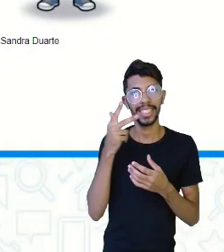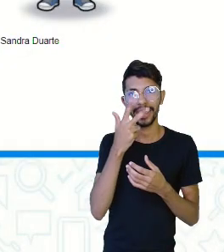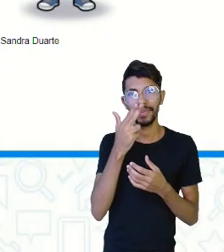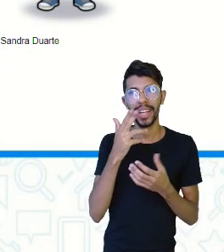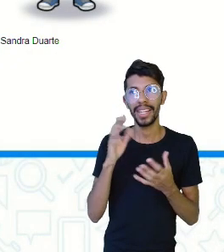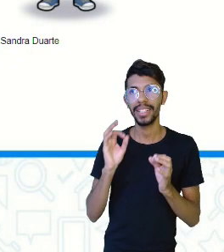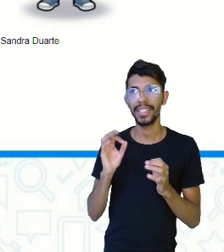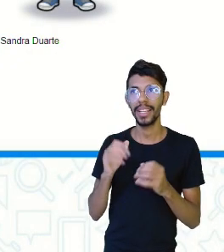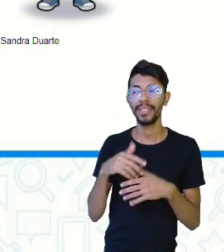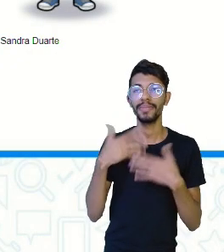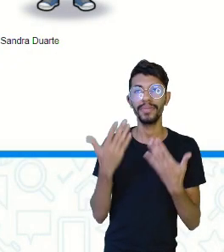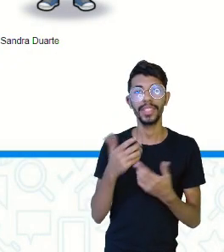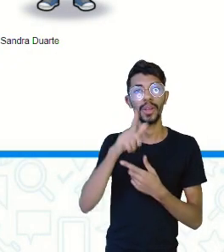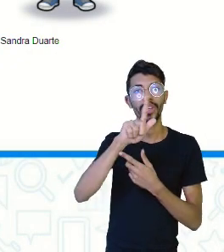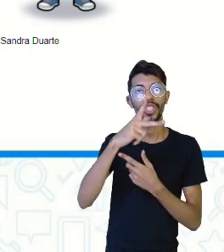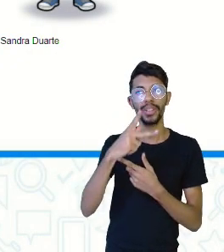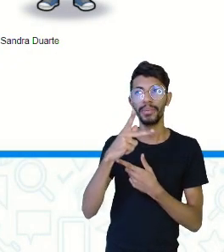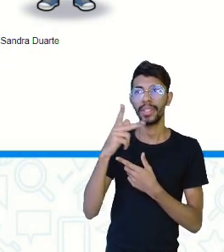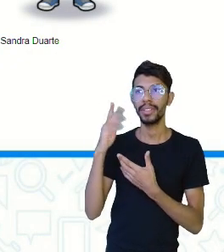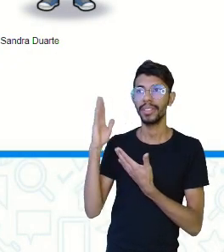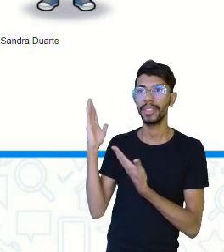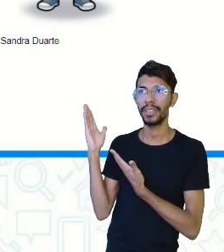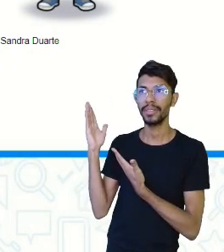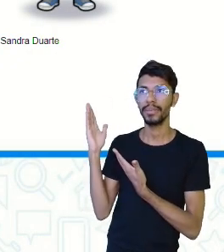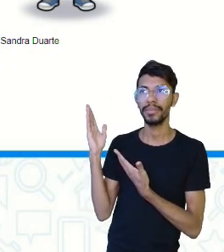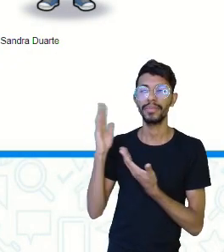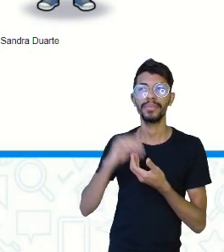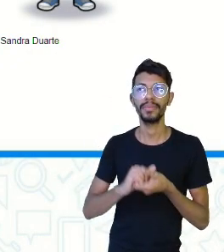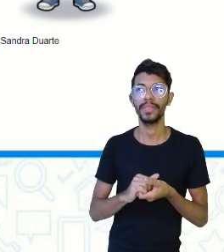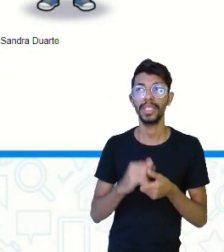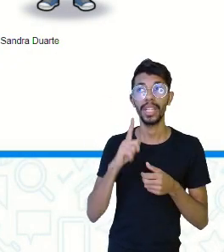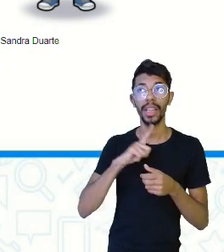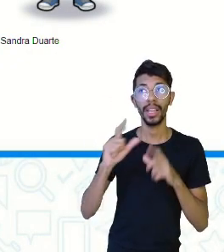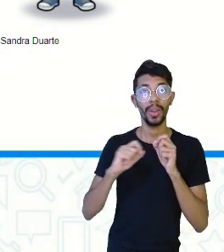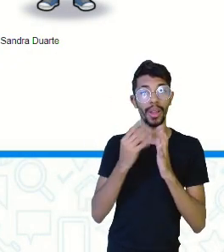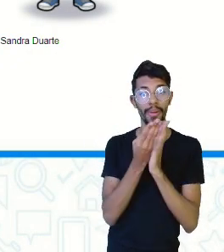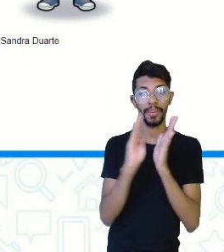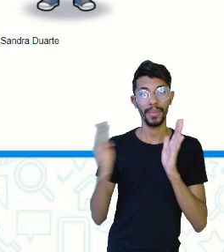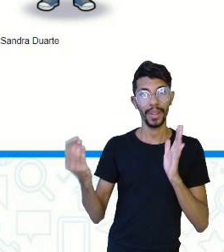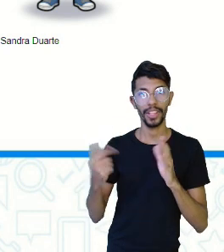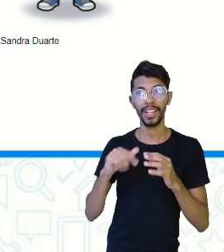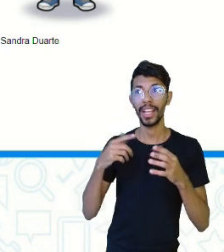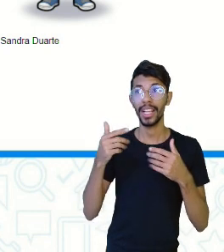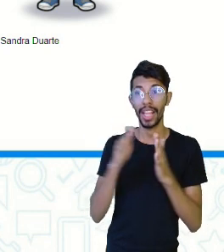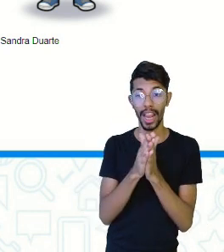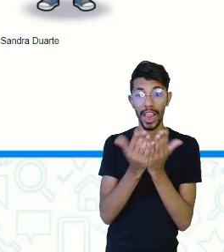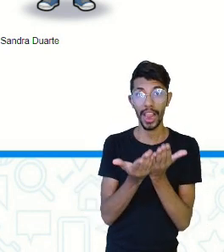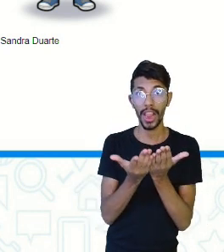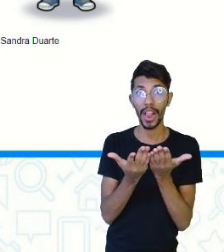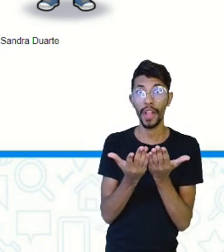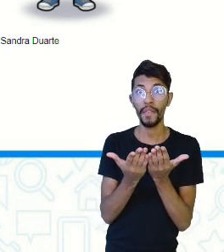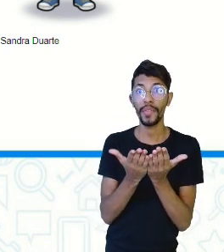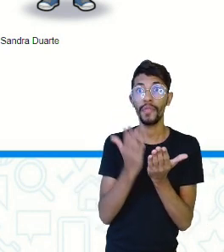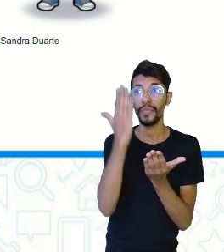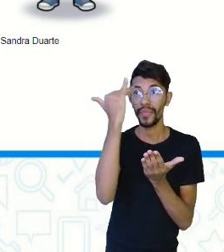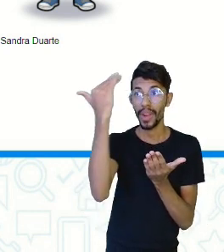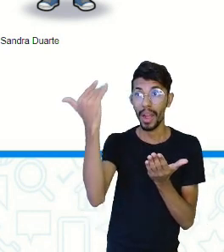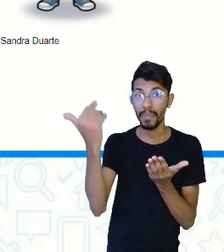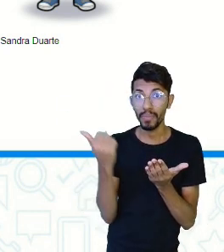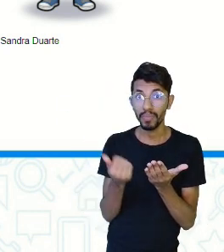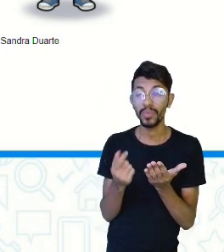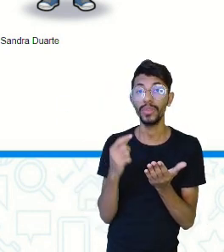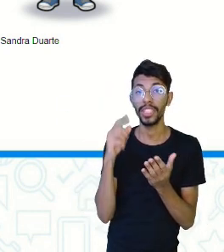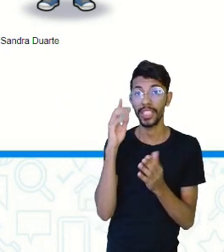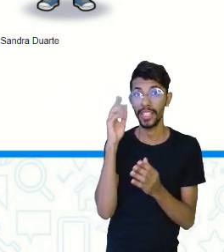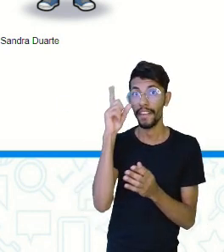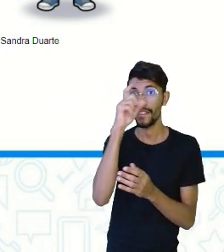UGP possui, olha o que eu falei, uma biblioteca com uma grande quantidade de livros raros, não são apenas livros, e